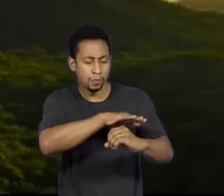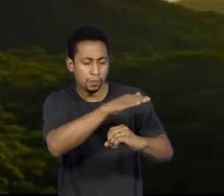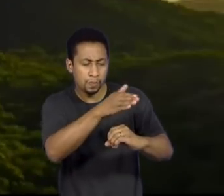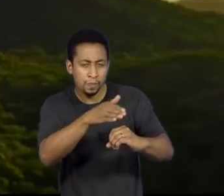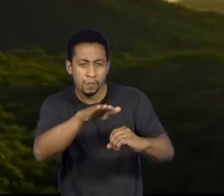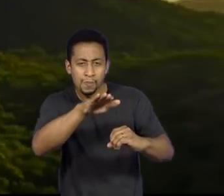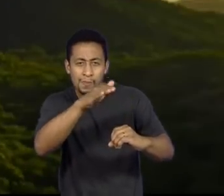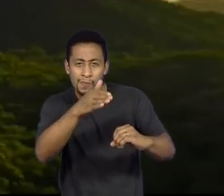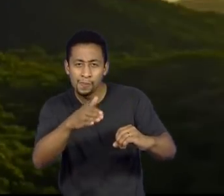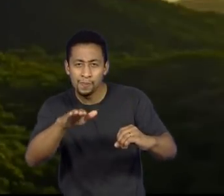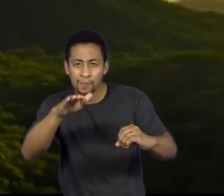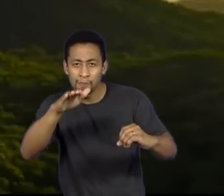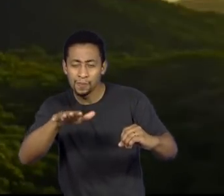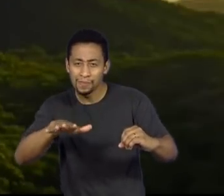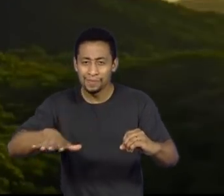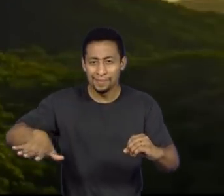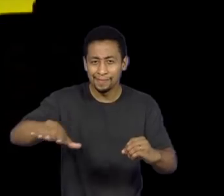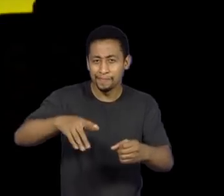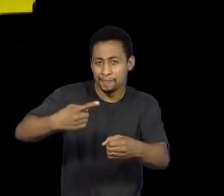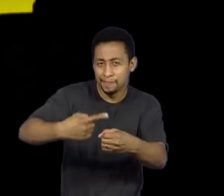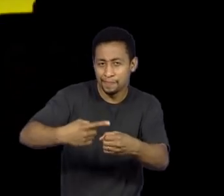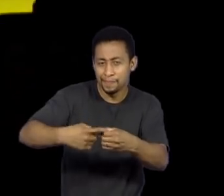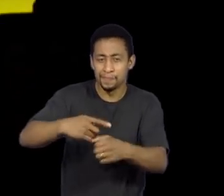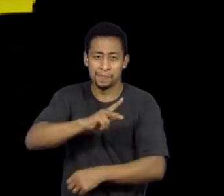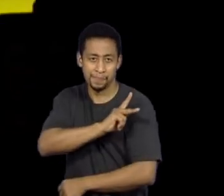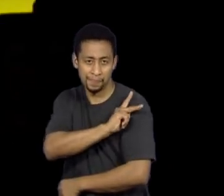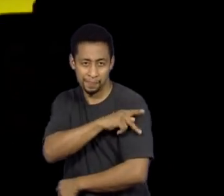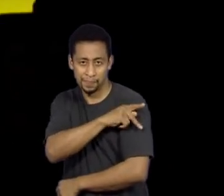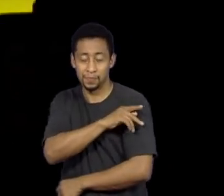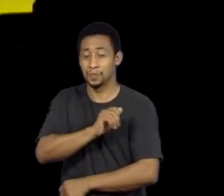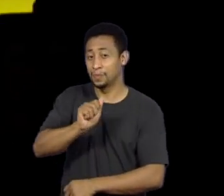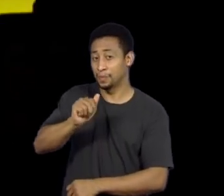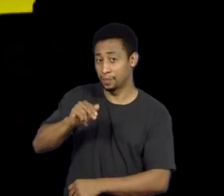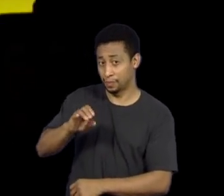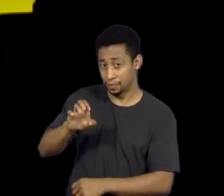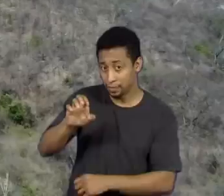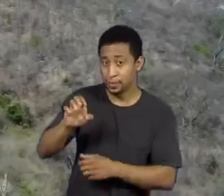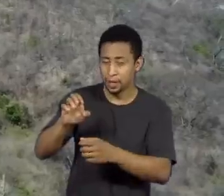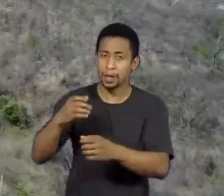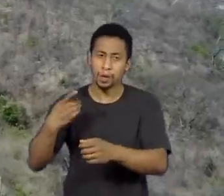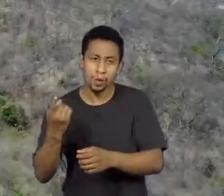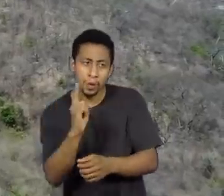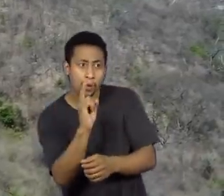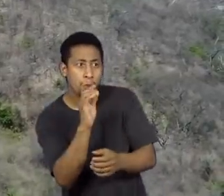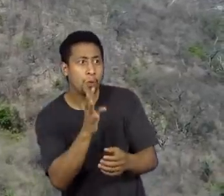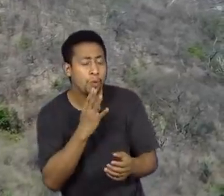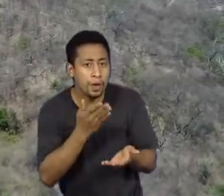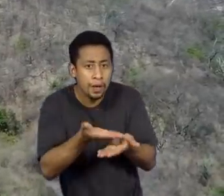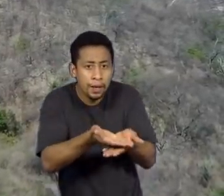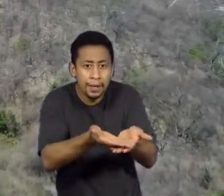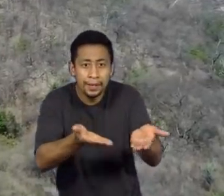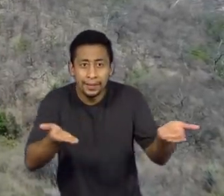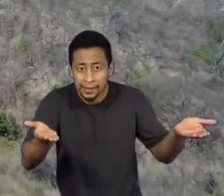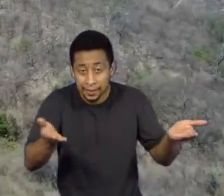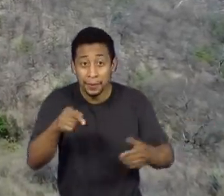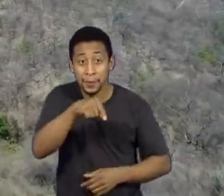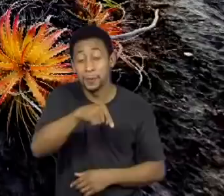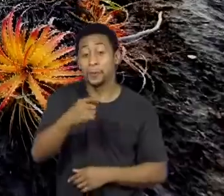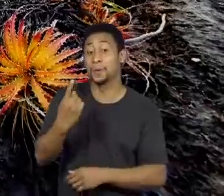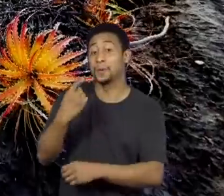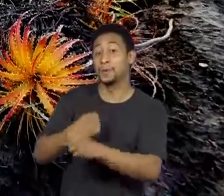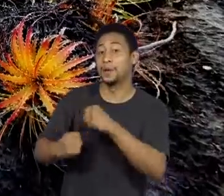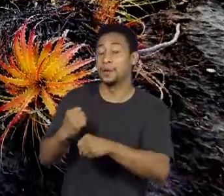contato de André Pessoa com o interior do Piauí foi em 1989. A paisagem selvagem e